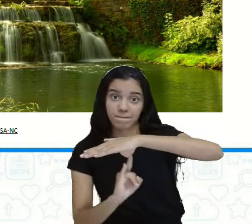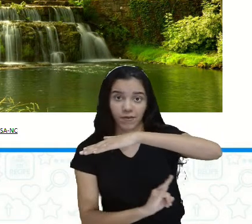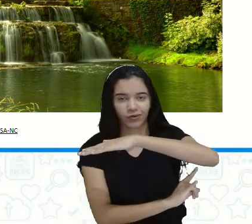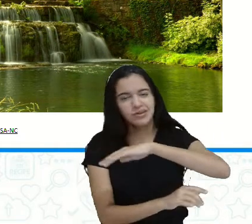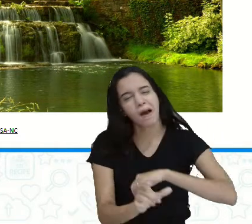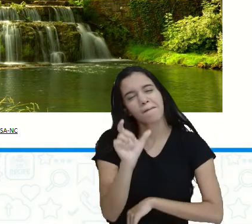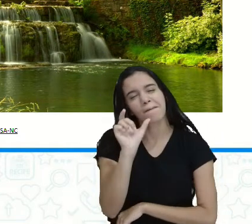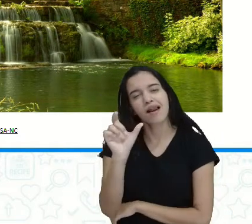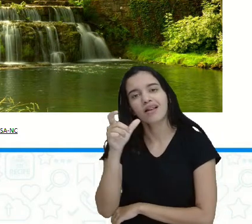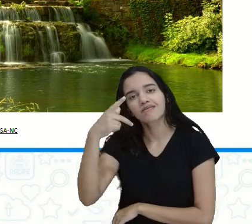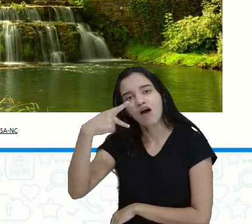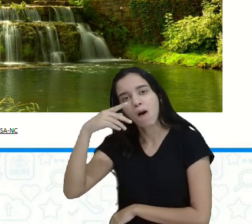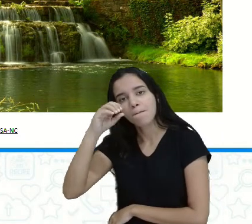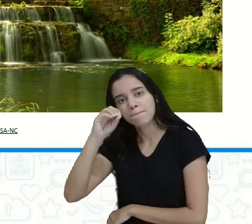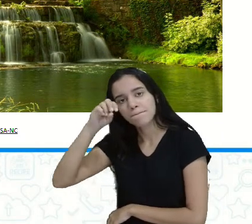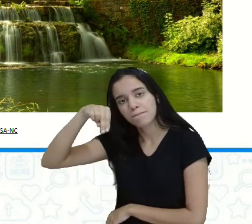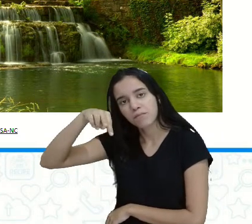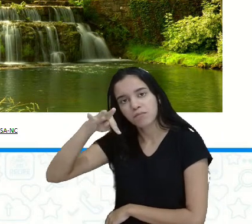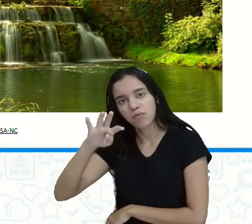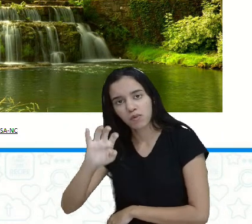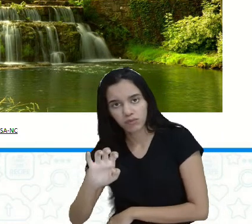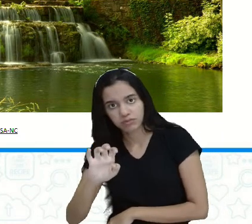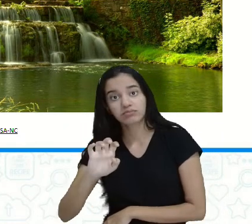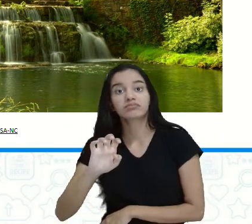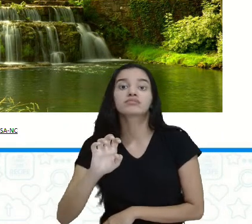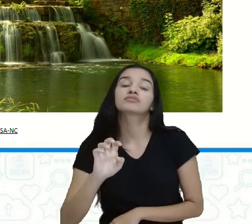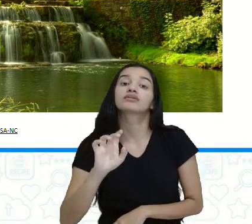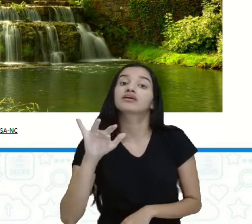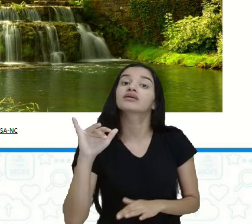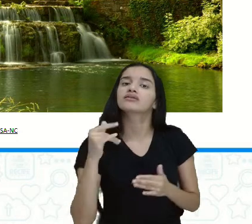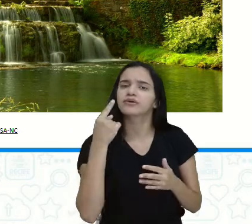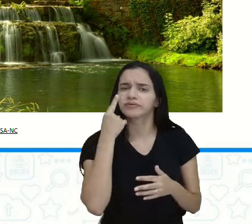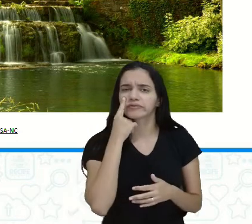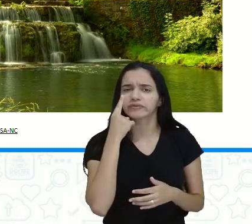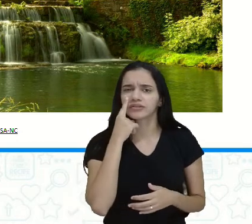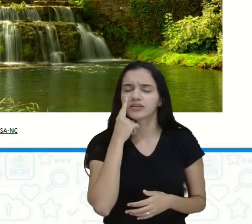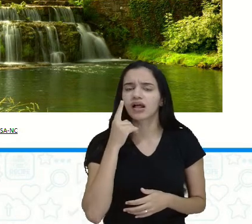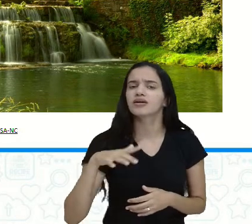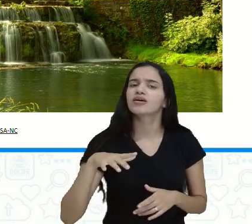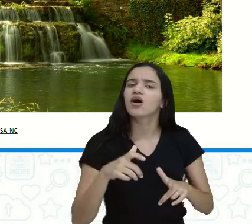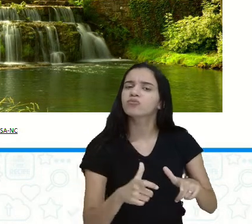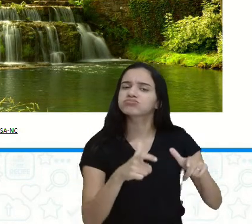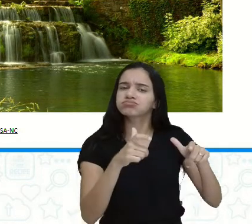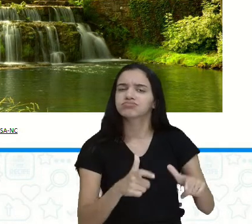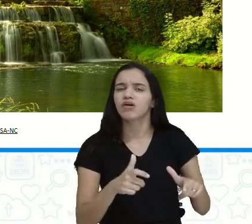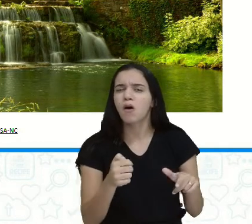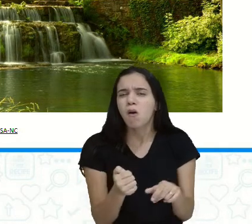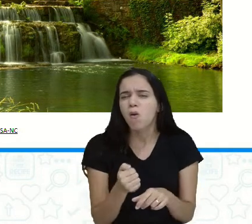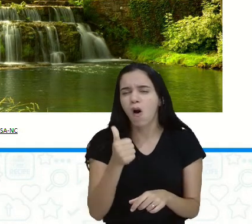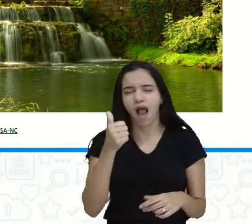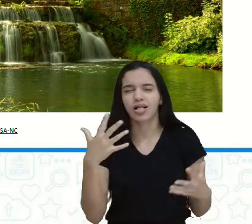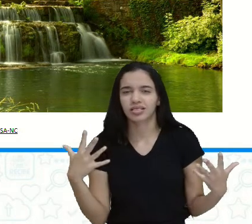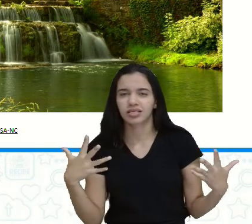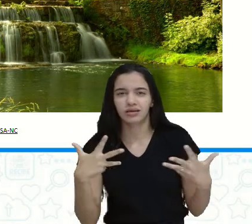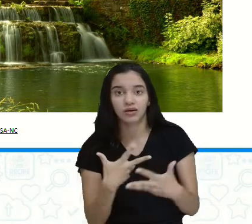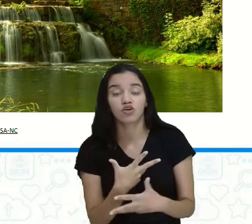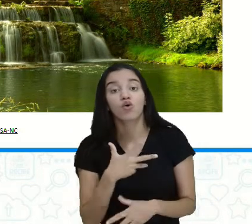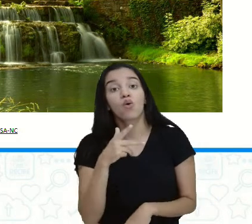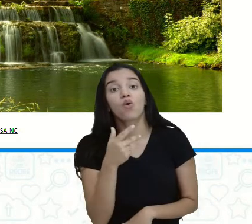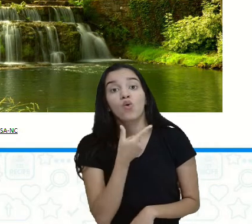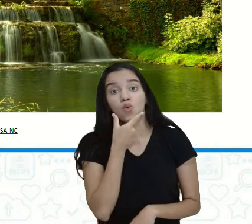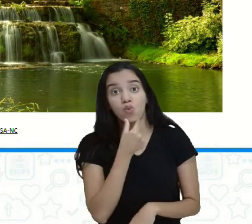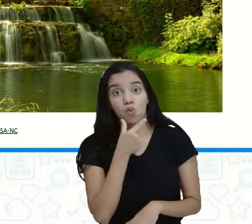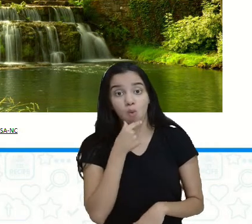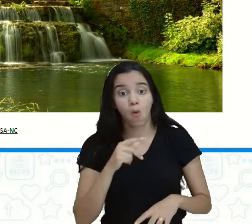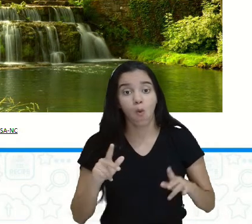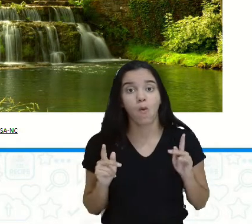à mente. Obrigada, professora Kátia. Isso, é uma ponte. Então, vê, nesse ambiente quase que totalmente natural, o homem